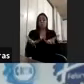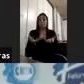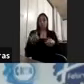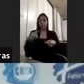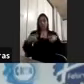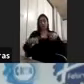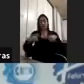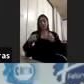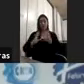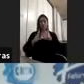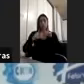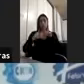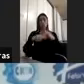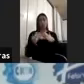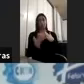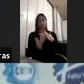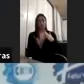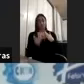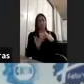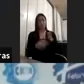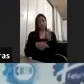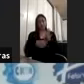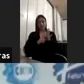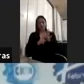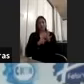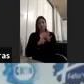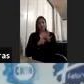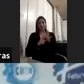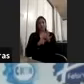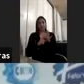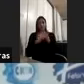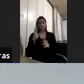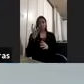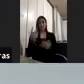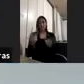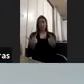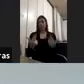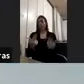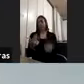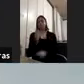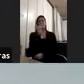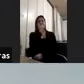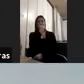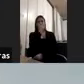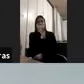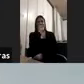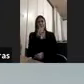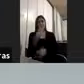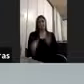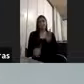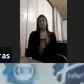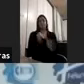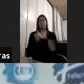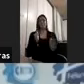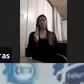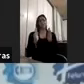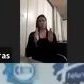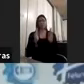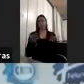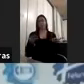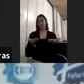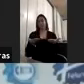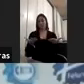multinacionais, enfim, isso nunca aconteceu, né? É uma mentira, como você disse. A gente agradece sua participação e